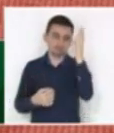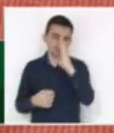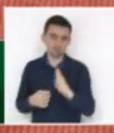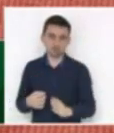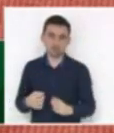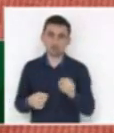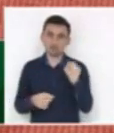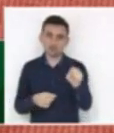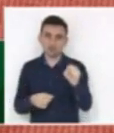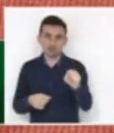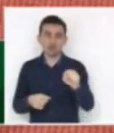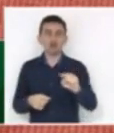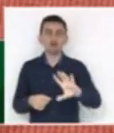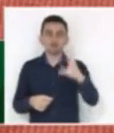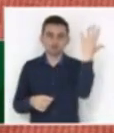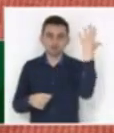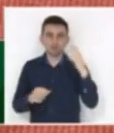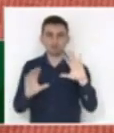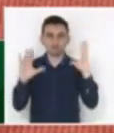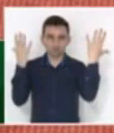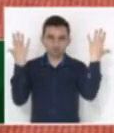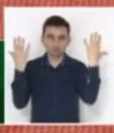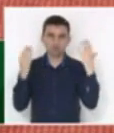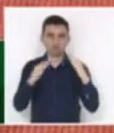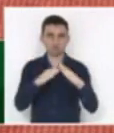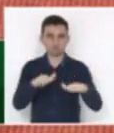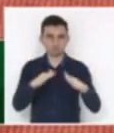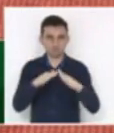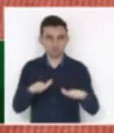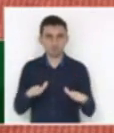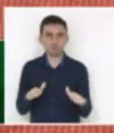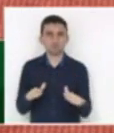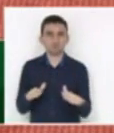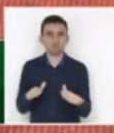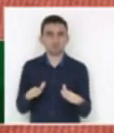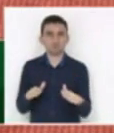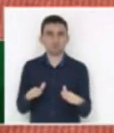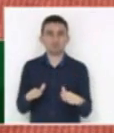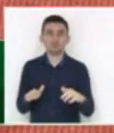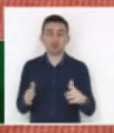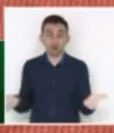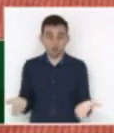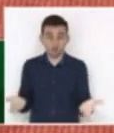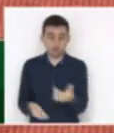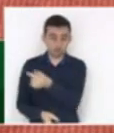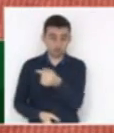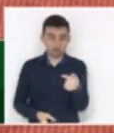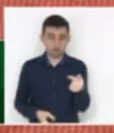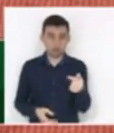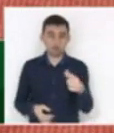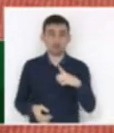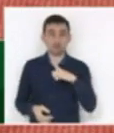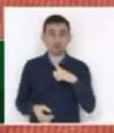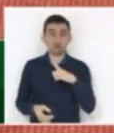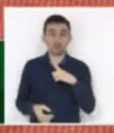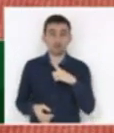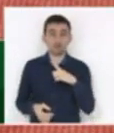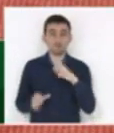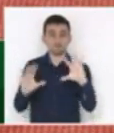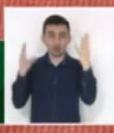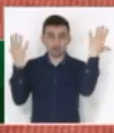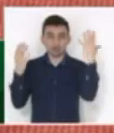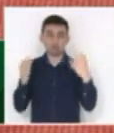em Brusque. E esse fim de semana nós temos lá a Festa da Cuca, Festa Nacional da